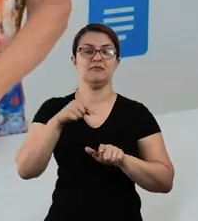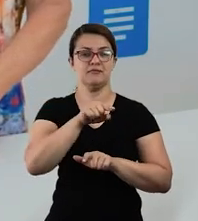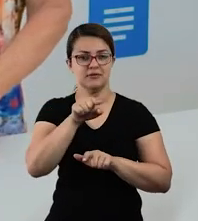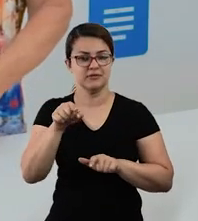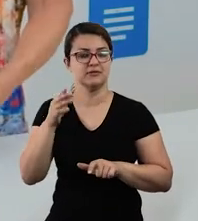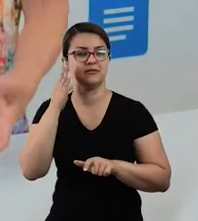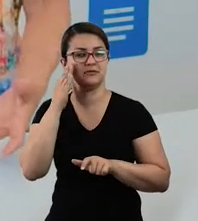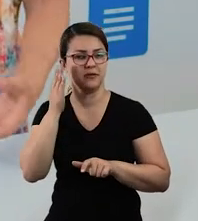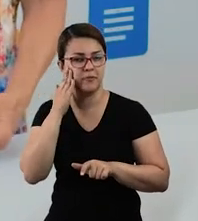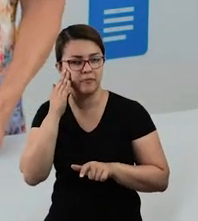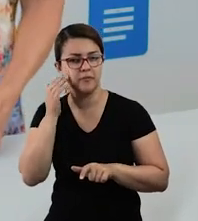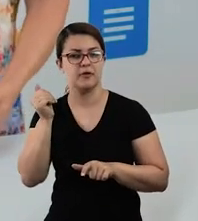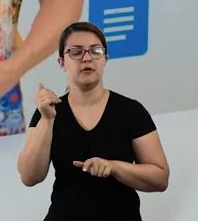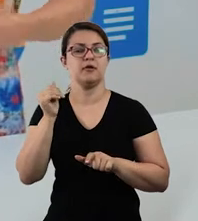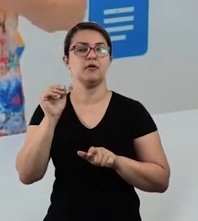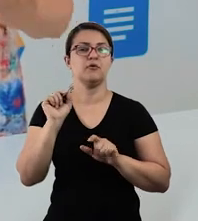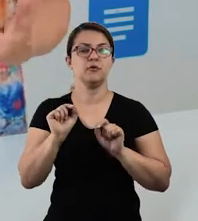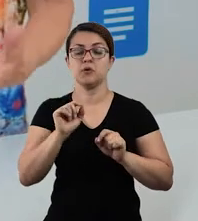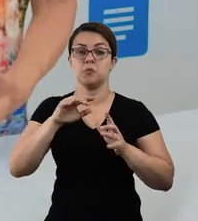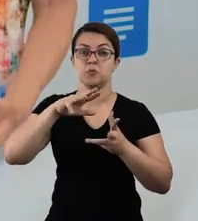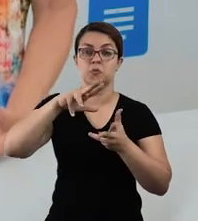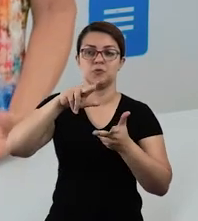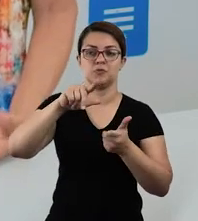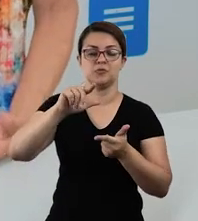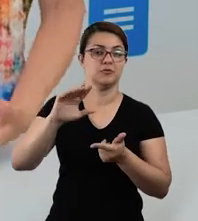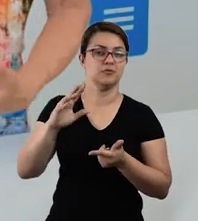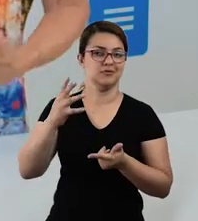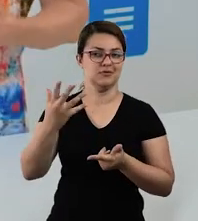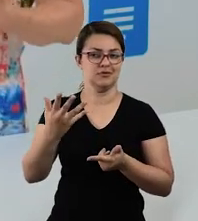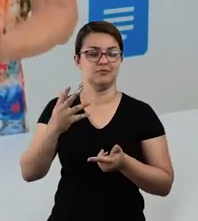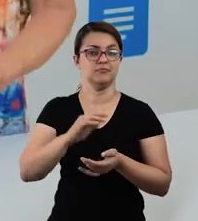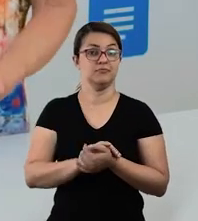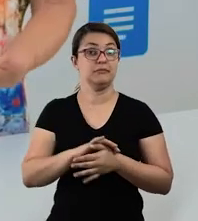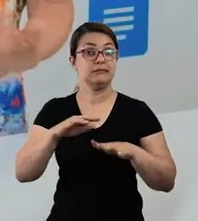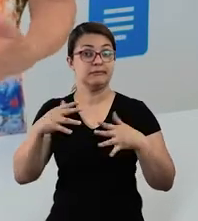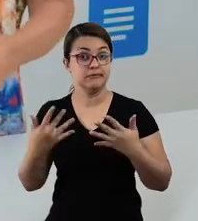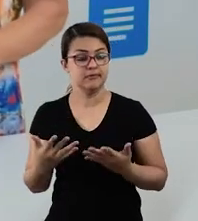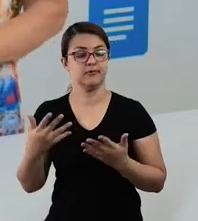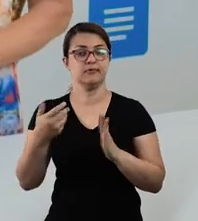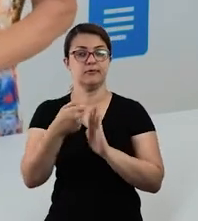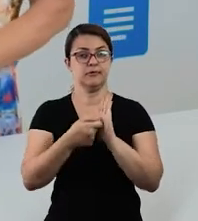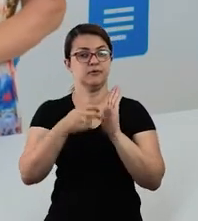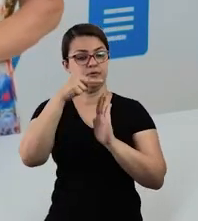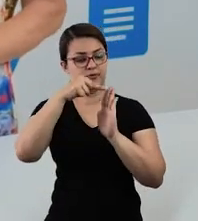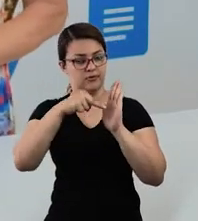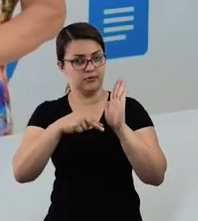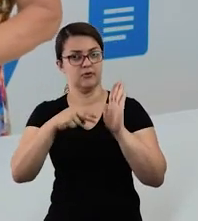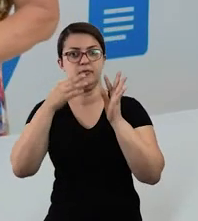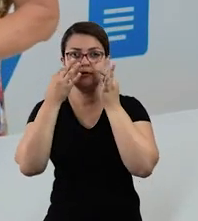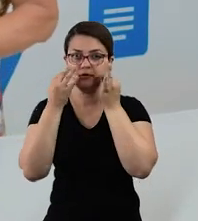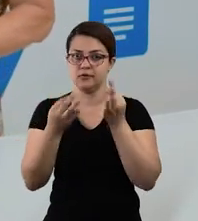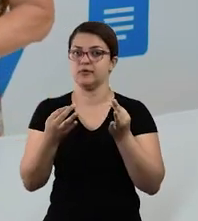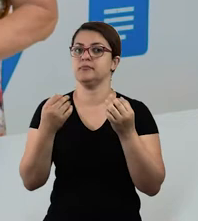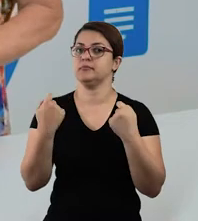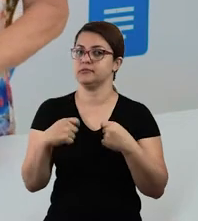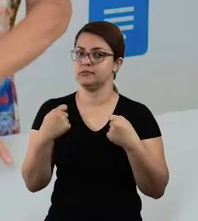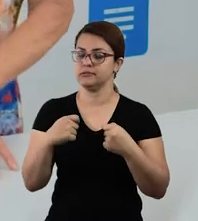conhecimento das questões que estamos vivenciando em todo o mundo. Então leia com bastante atenção para responder.